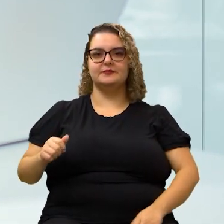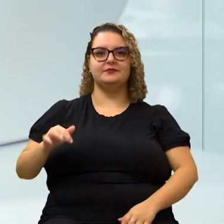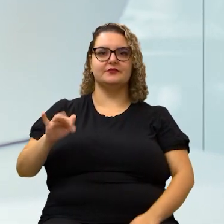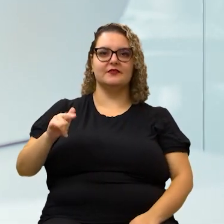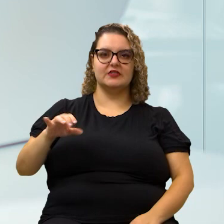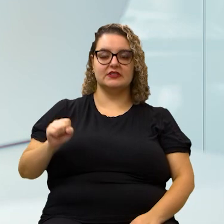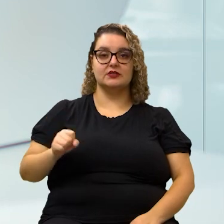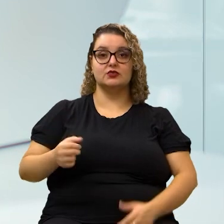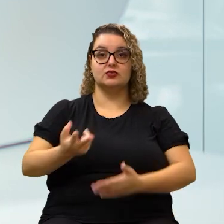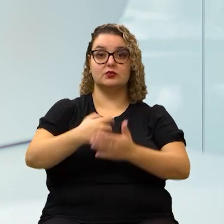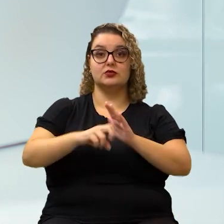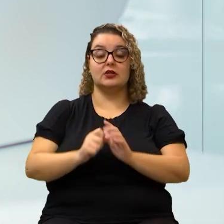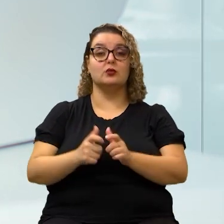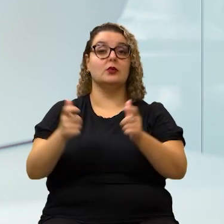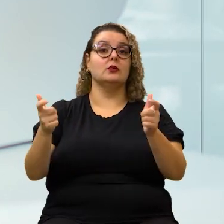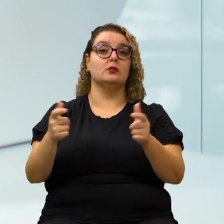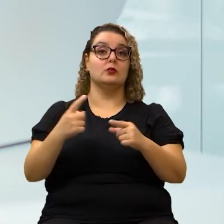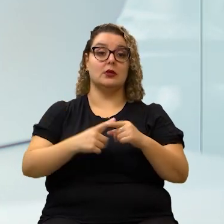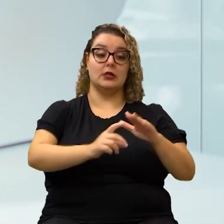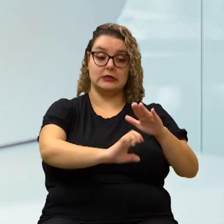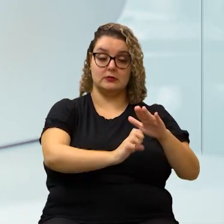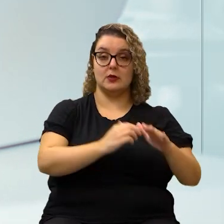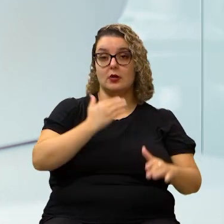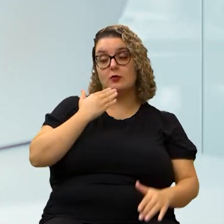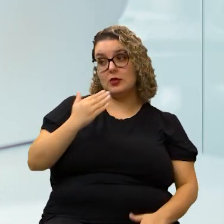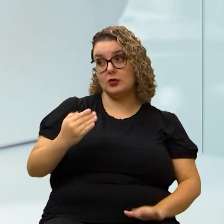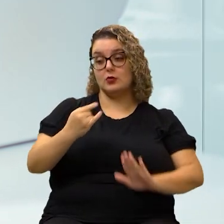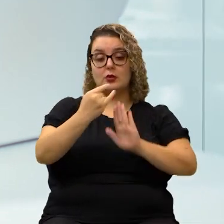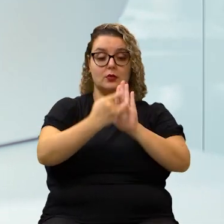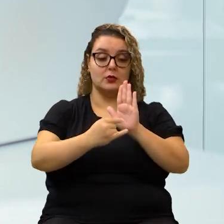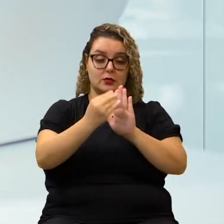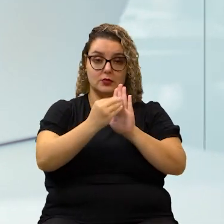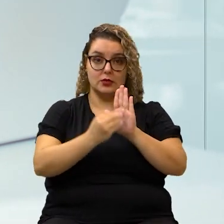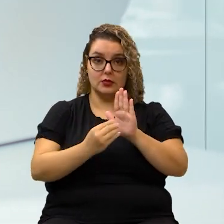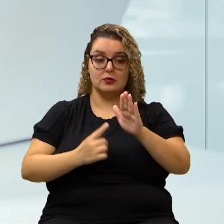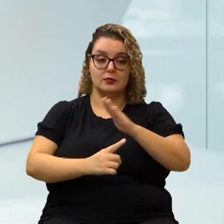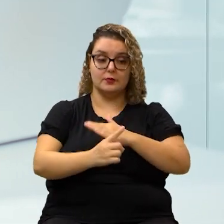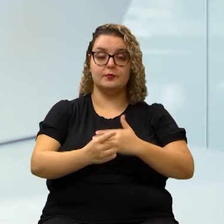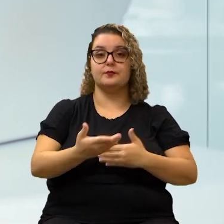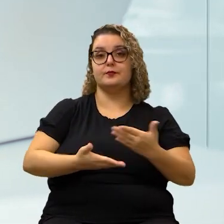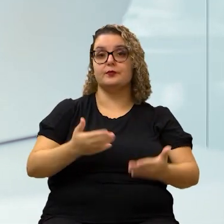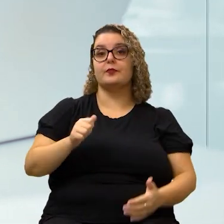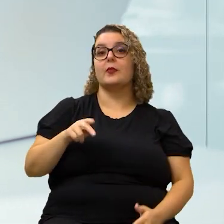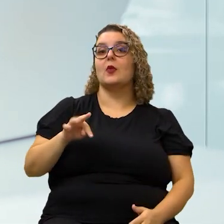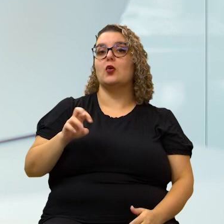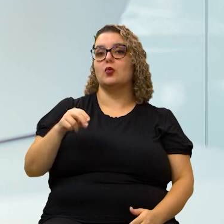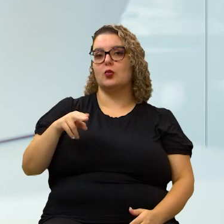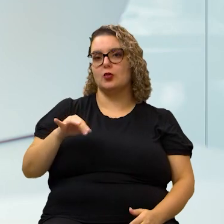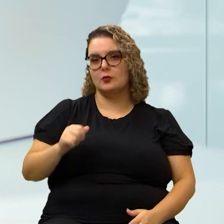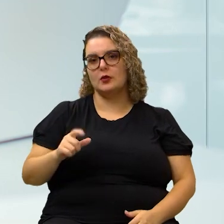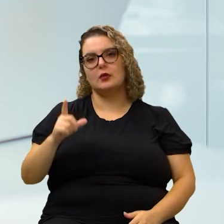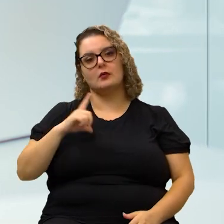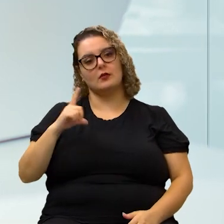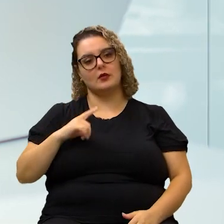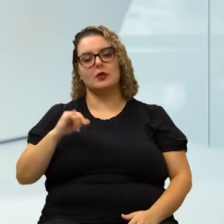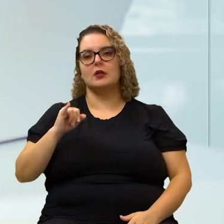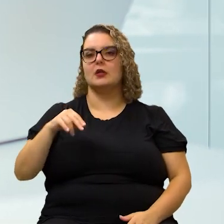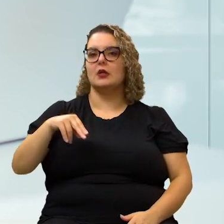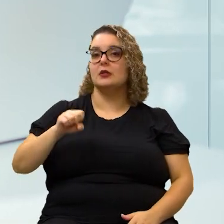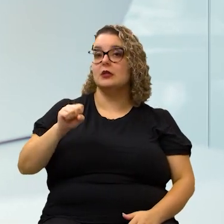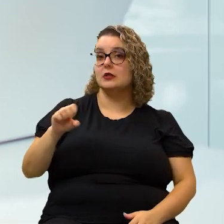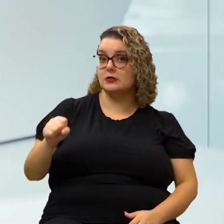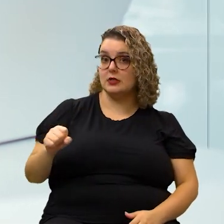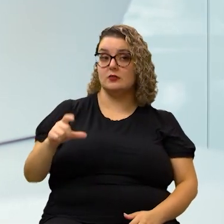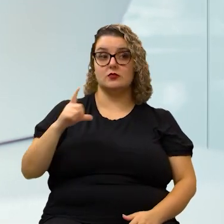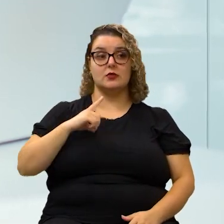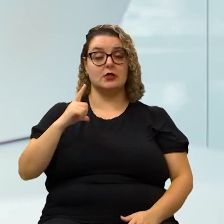um custo tributário muito alto, porque essa empresa ela vai pedir para você emitir um recibo de prestação de serviço autônomo e ali você vai sofrer retenção de